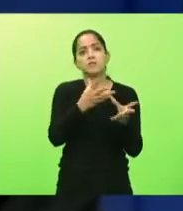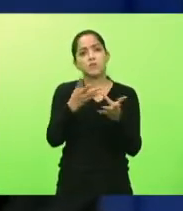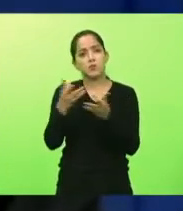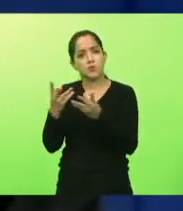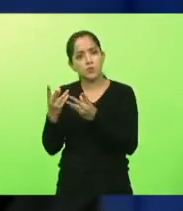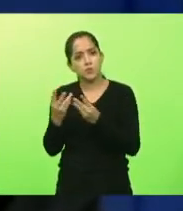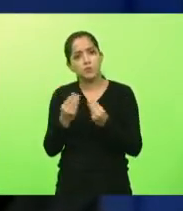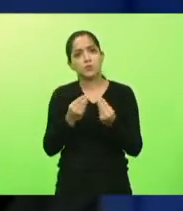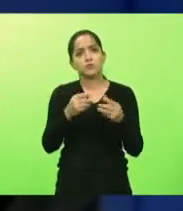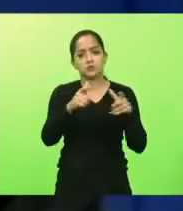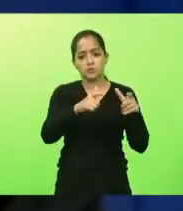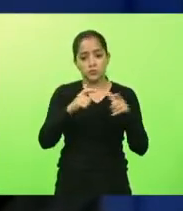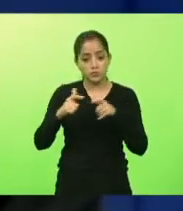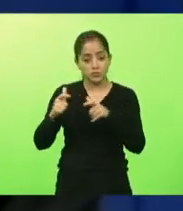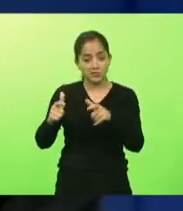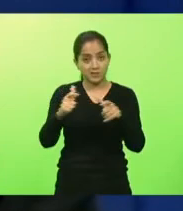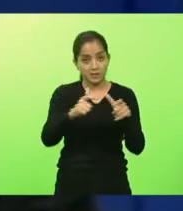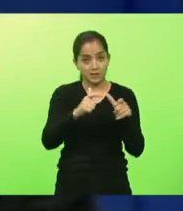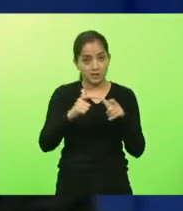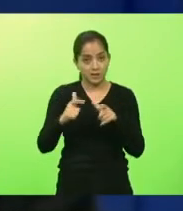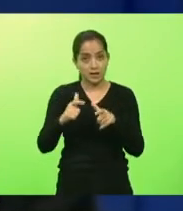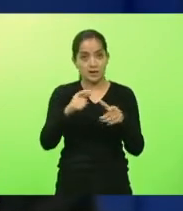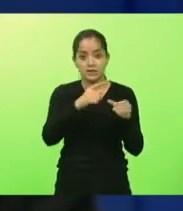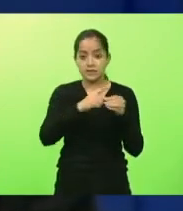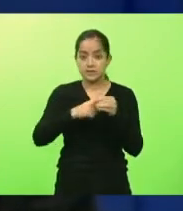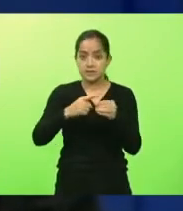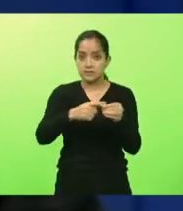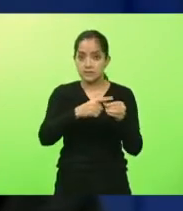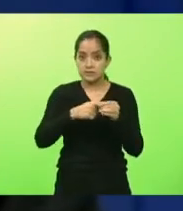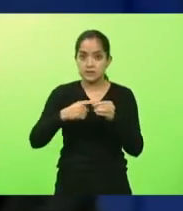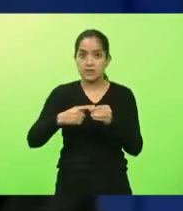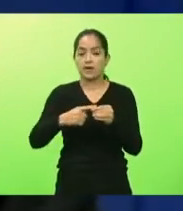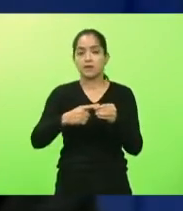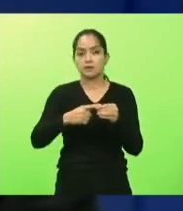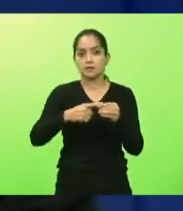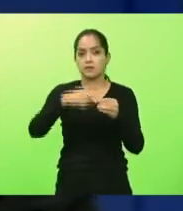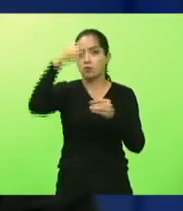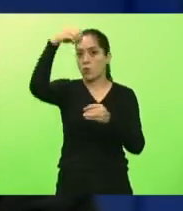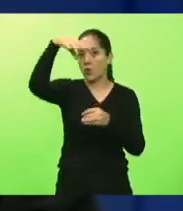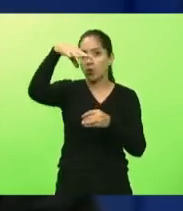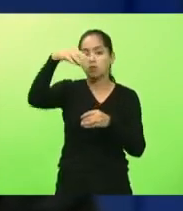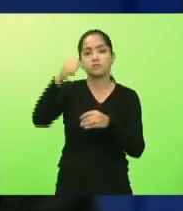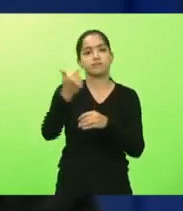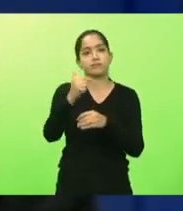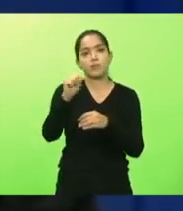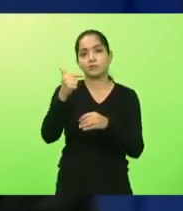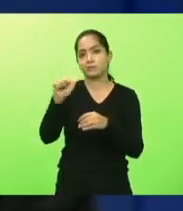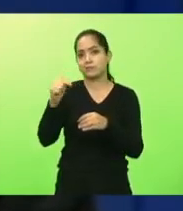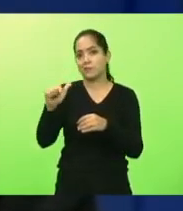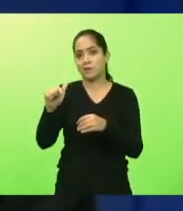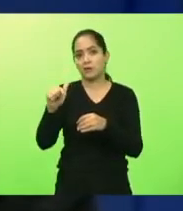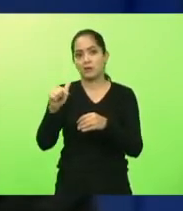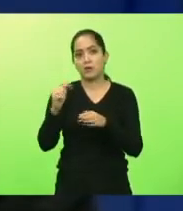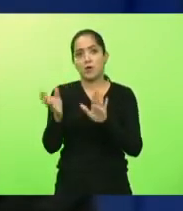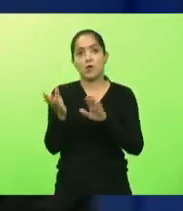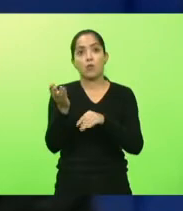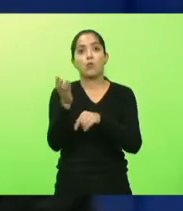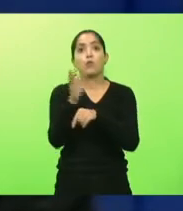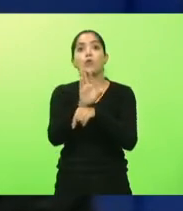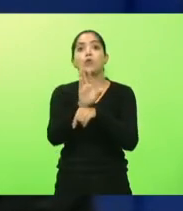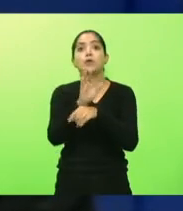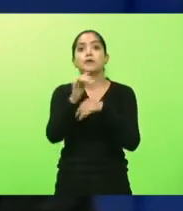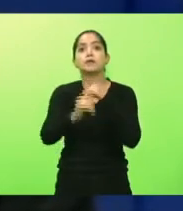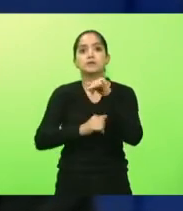inúmeras localidades de várias cidades da região serrana estão sem luz. Eu coloquei na internet pedindo apoio para que